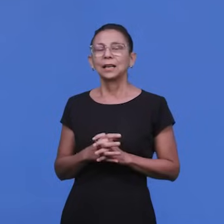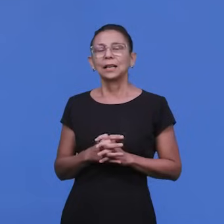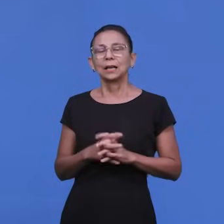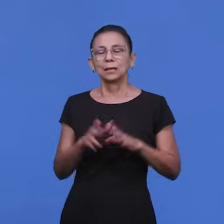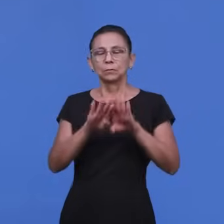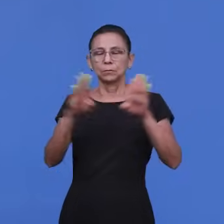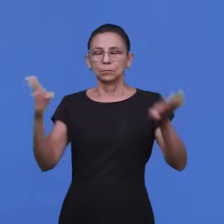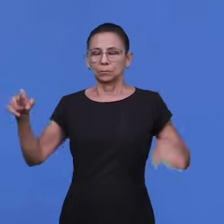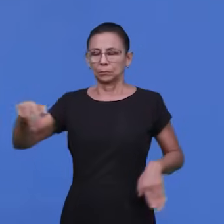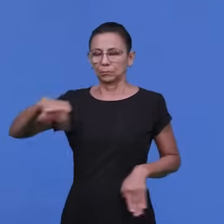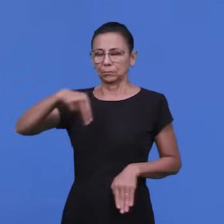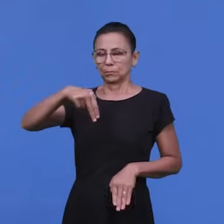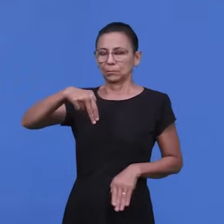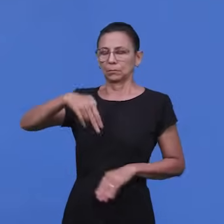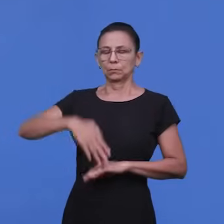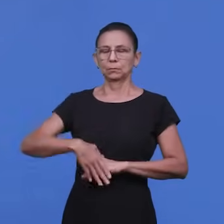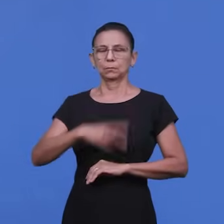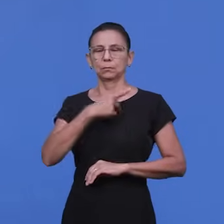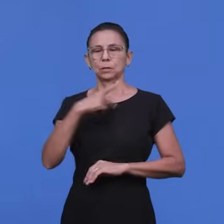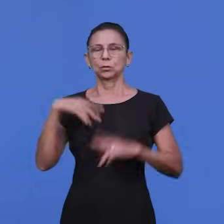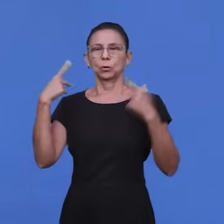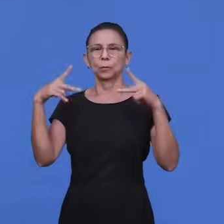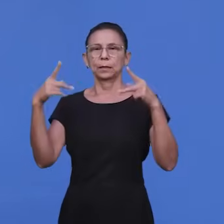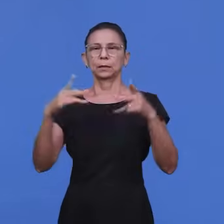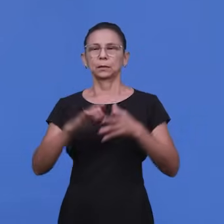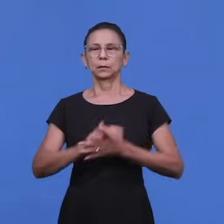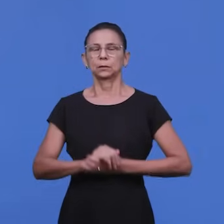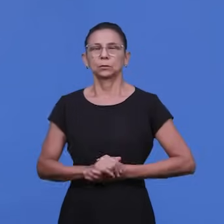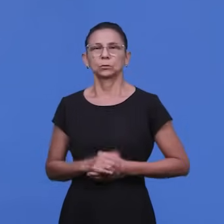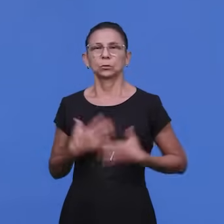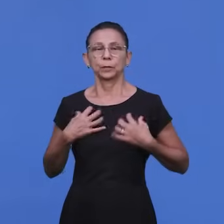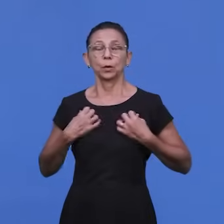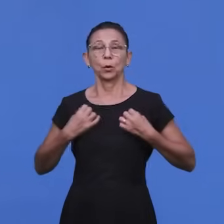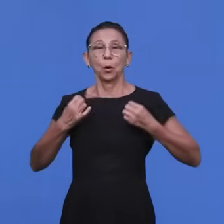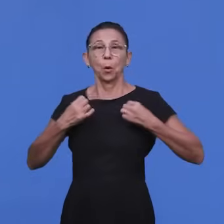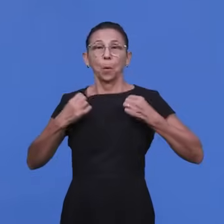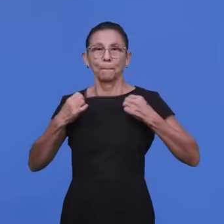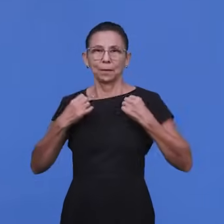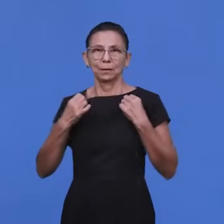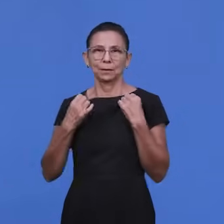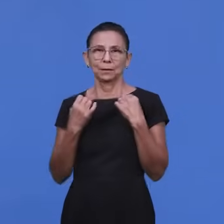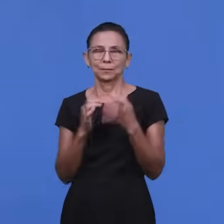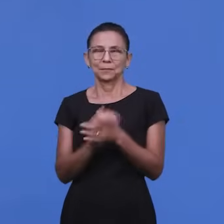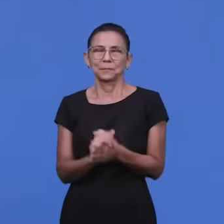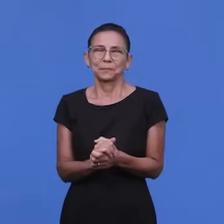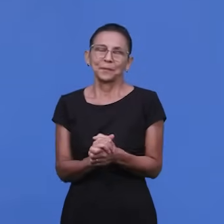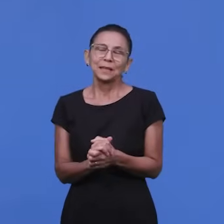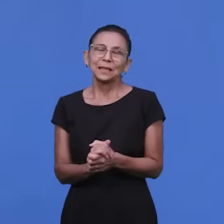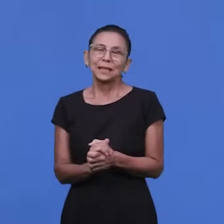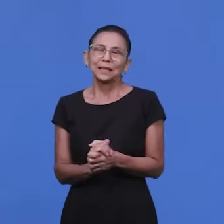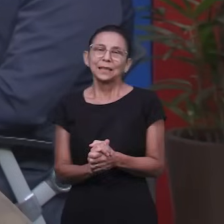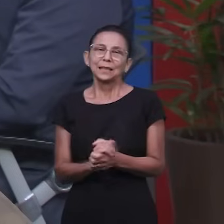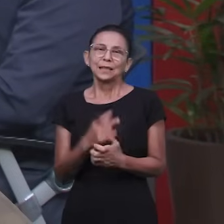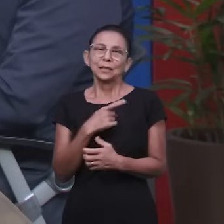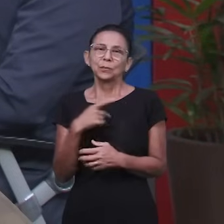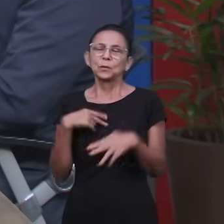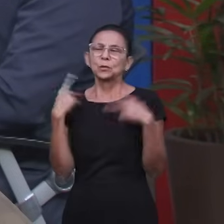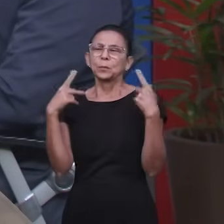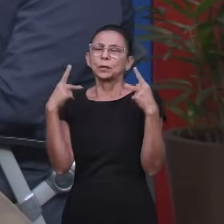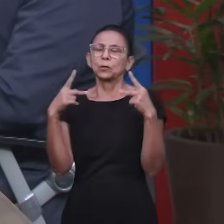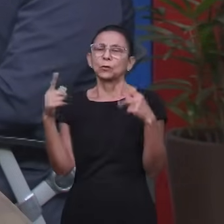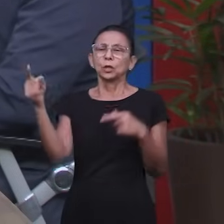outro. Ela olhou para a igreja, todos tinham a mesma veste. Aí ela olhou para ela, só ela estava diferente dos